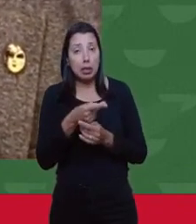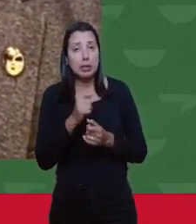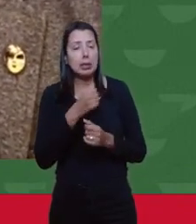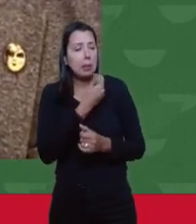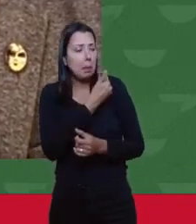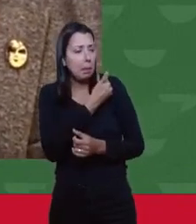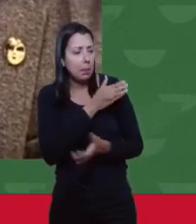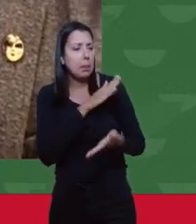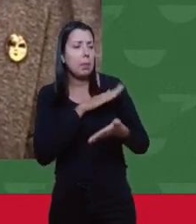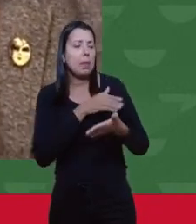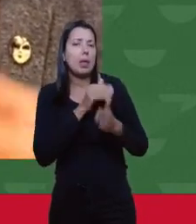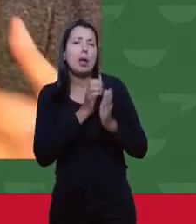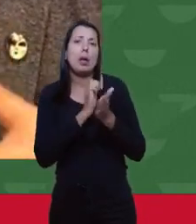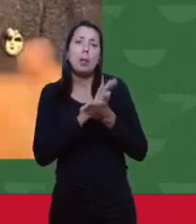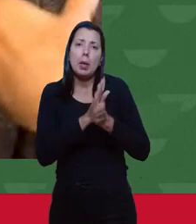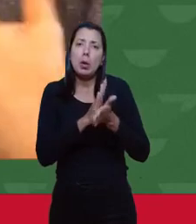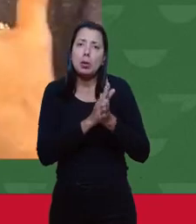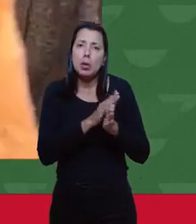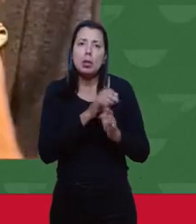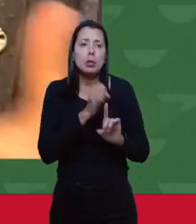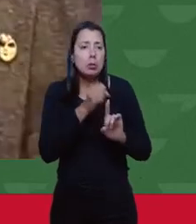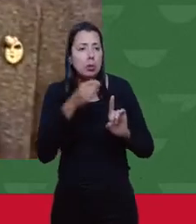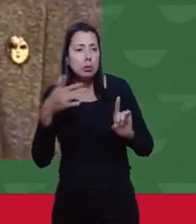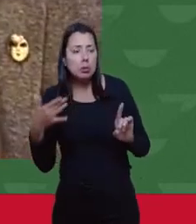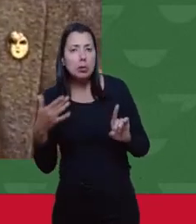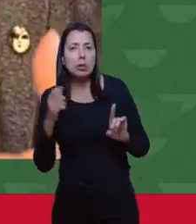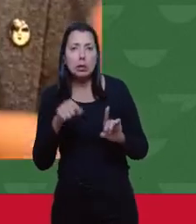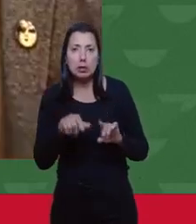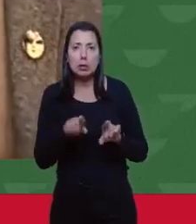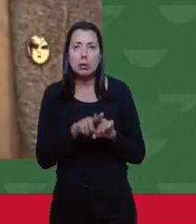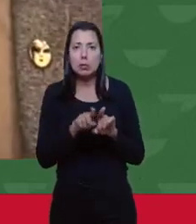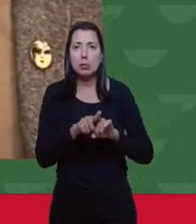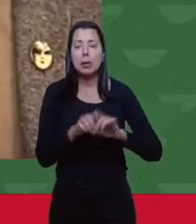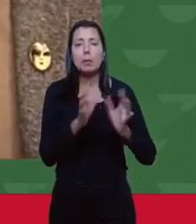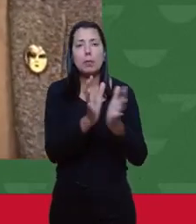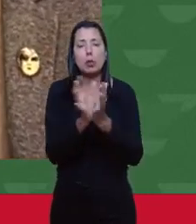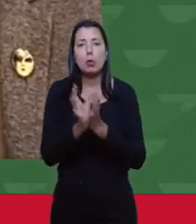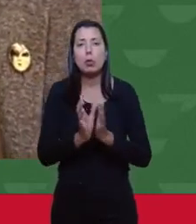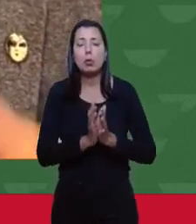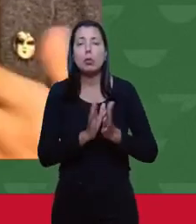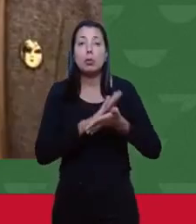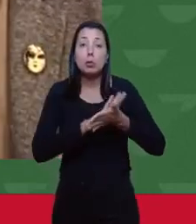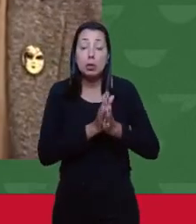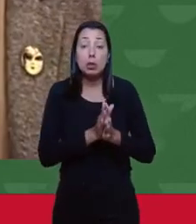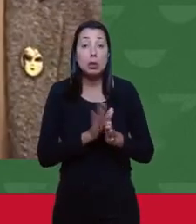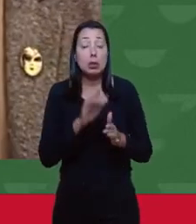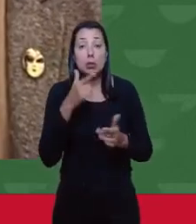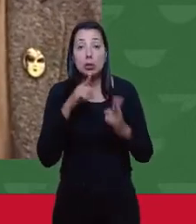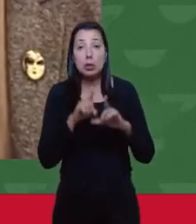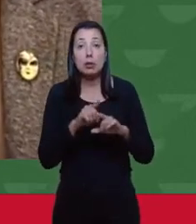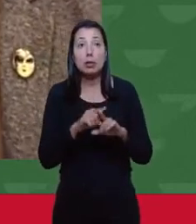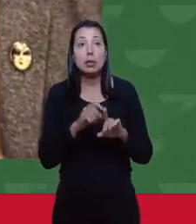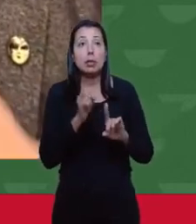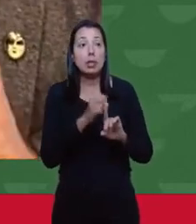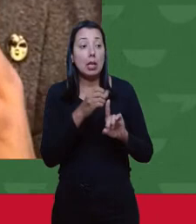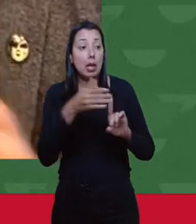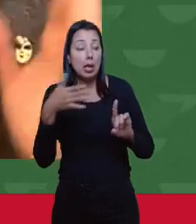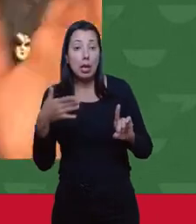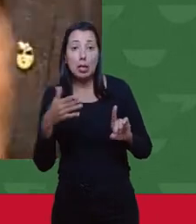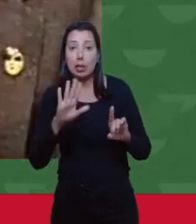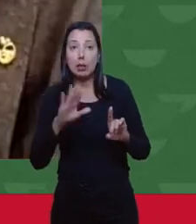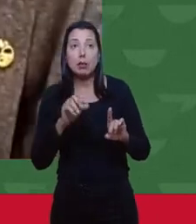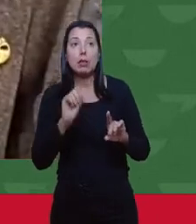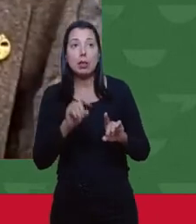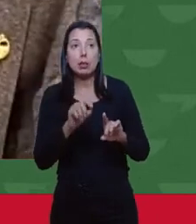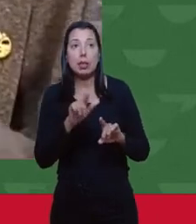homofobia. Nós todos compreendemos que homofobia inclui a homo-lesbo-transfobia ou esse conjunto de discriminações. E se não conseguir falar LGBTQIA+, não precisa